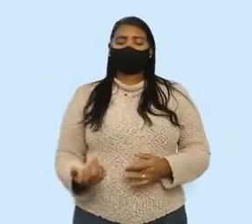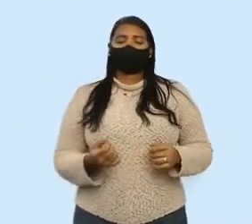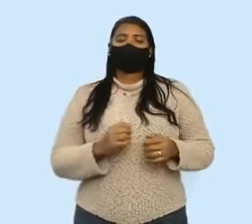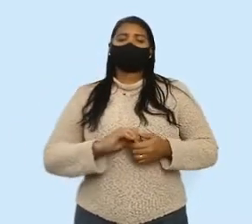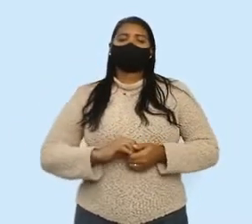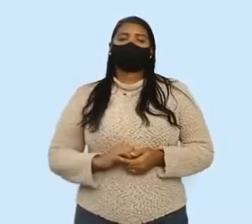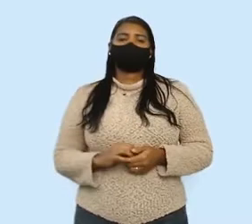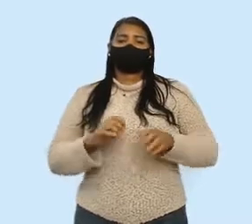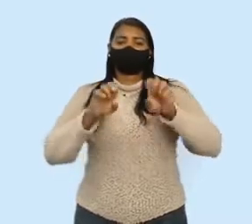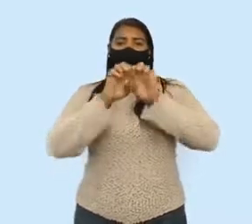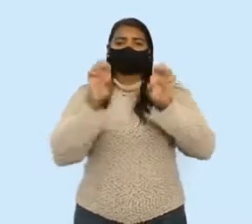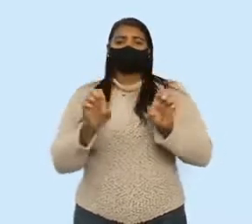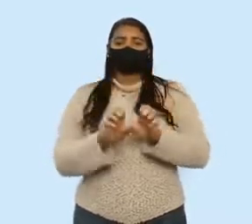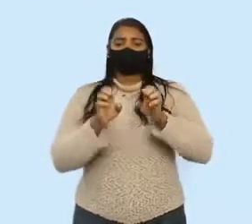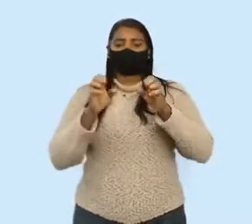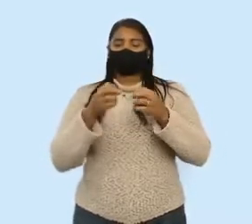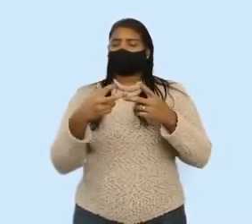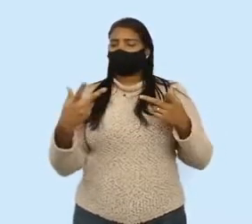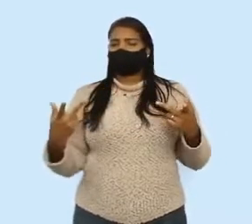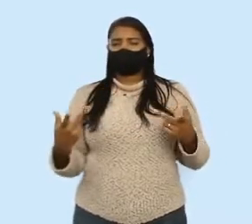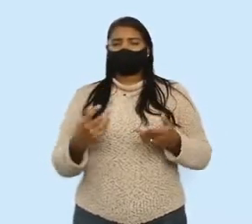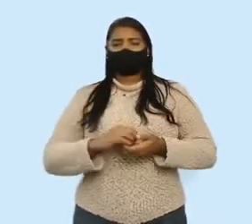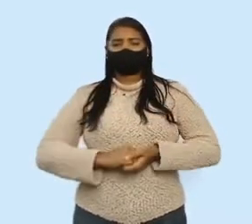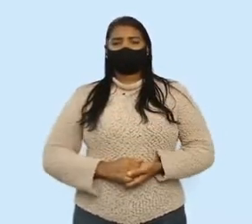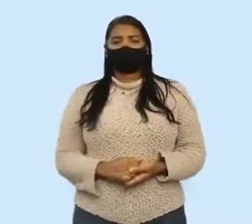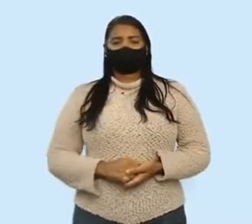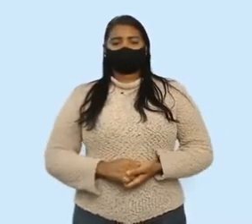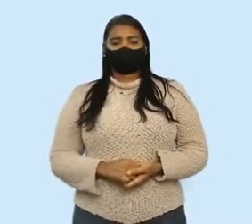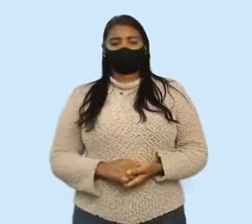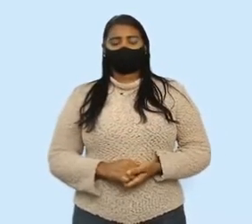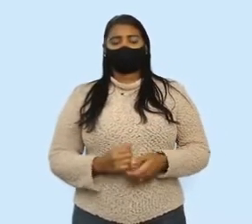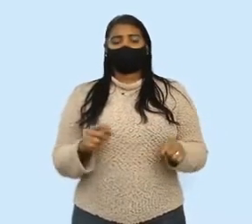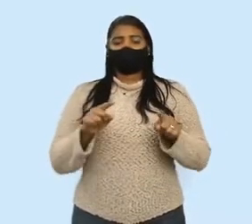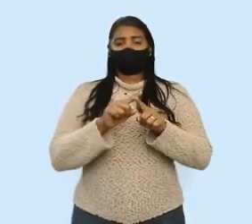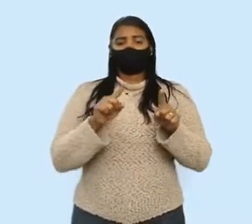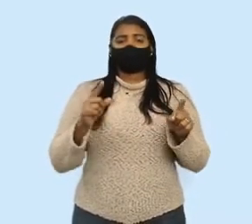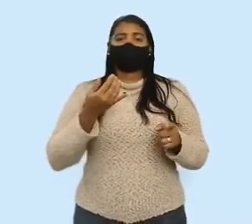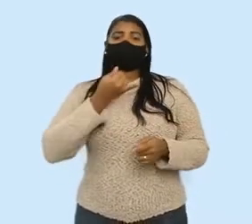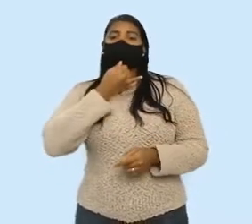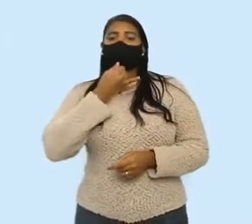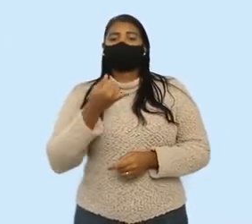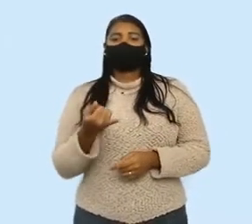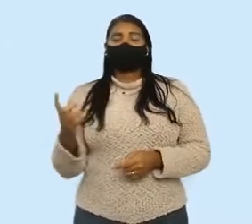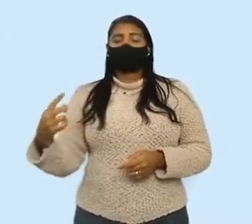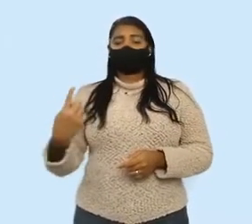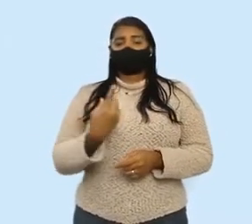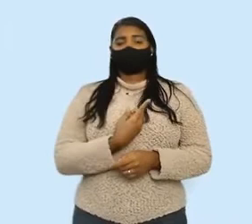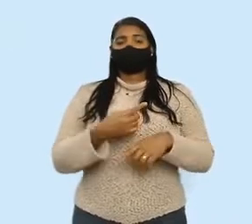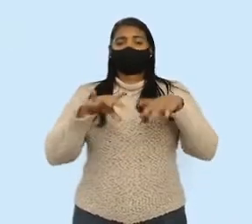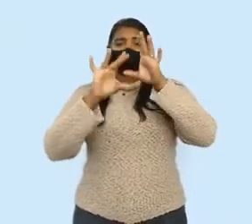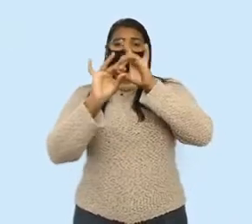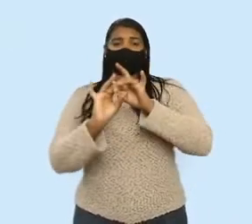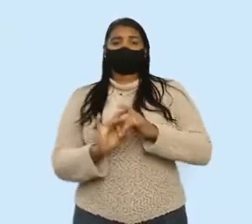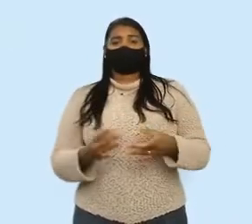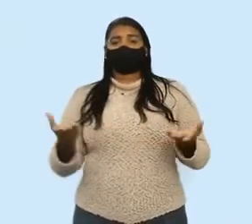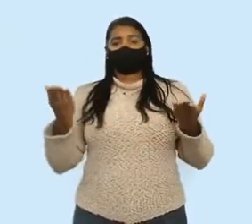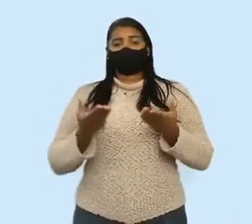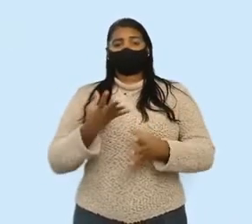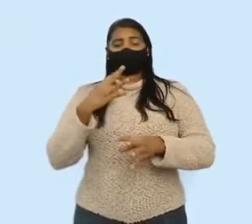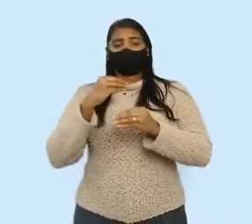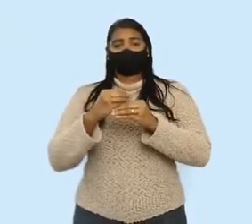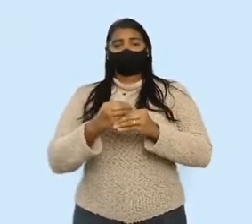semântica ela vai ter vários sentidos, certo? Mas o cerne do nosso conteúdo hoje é